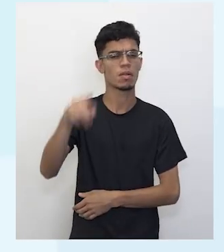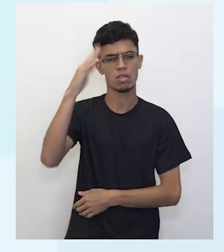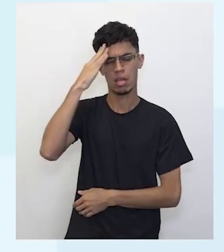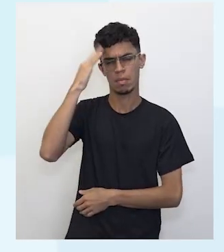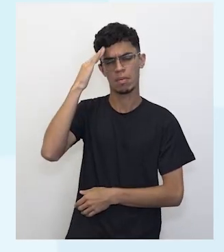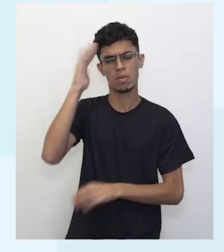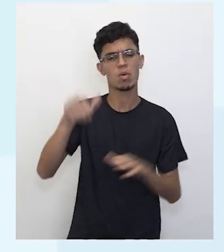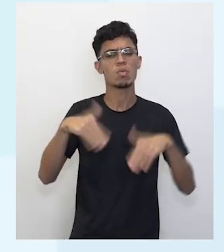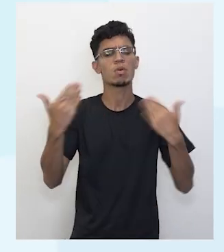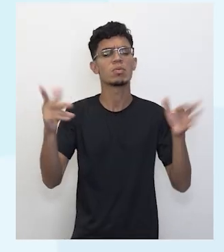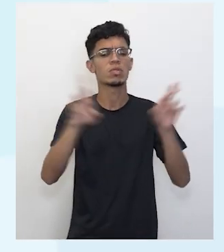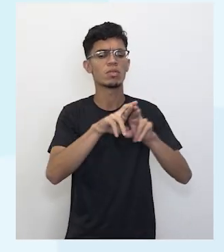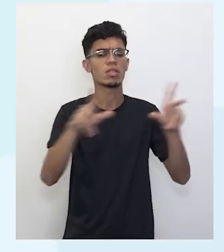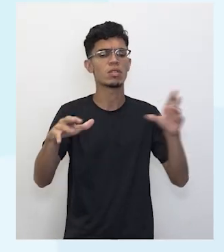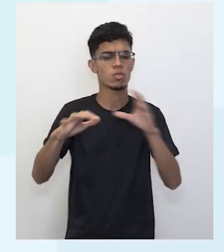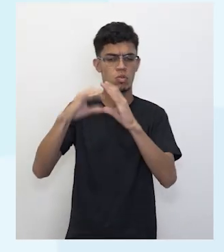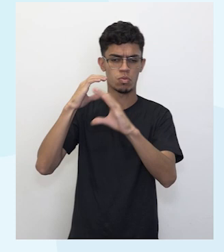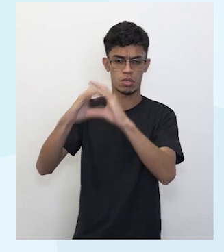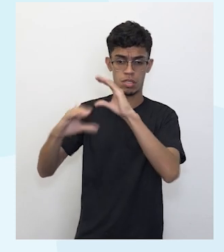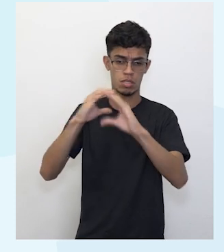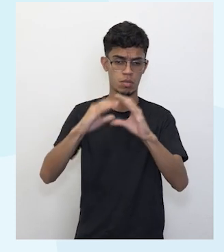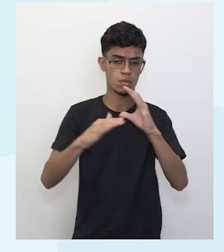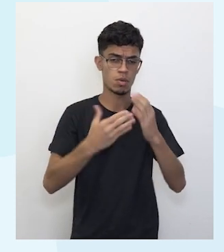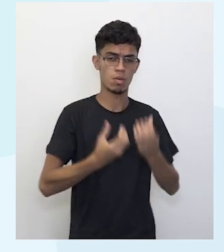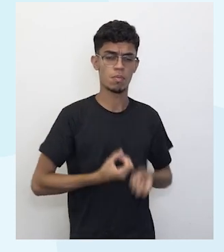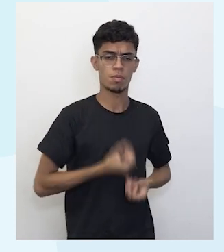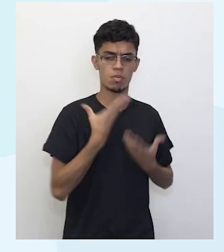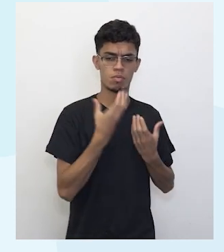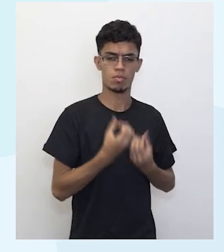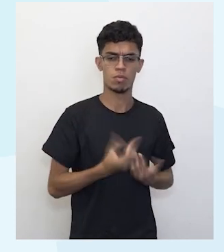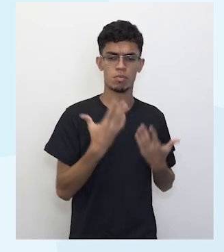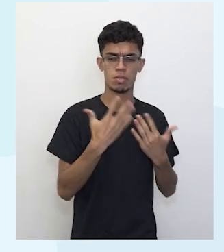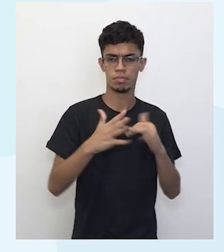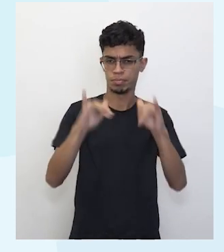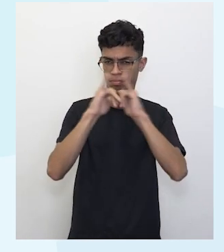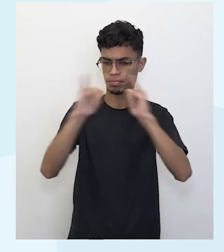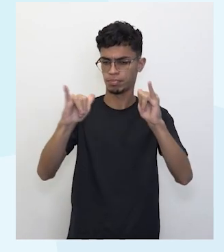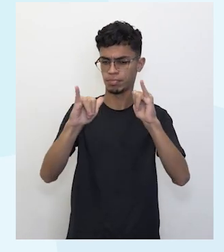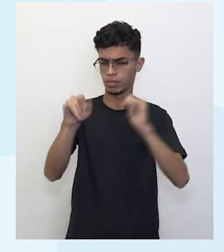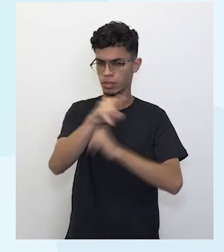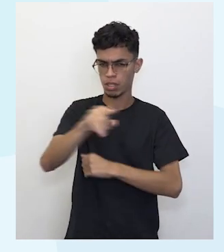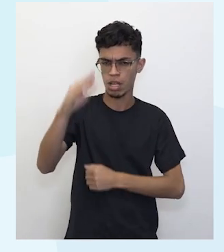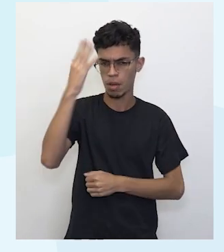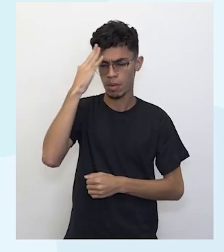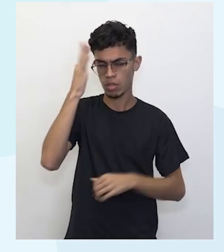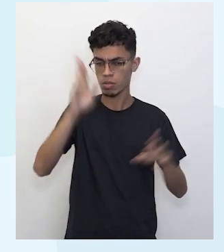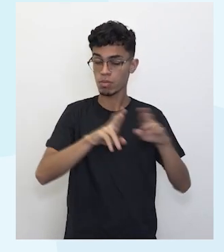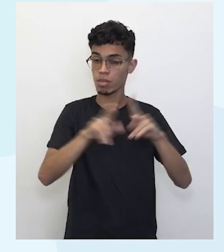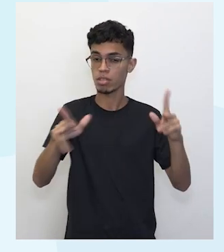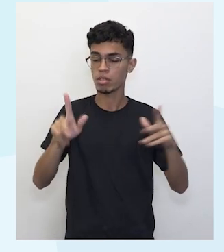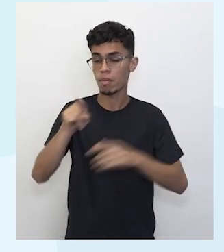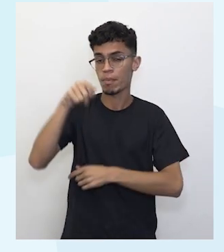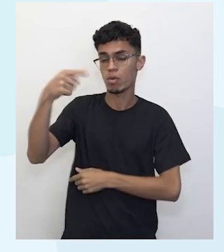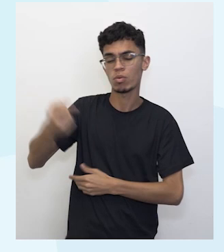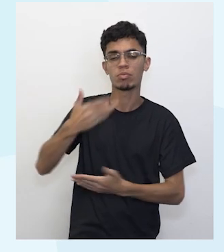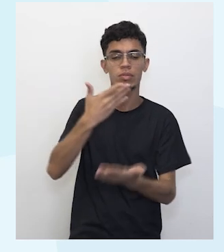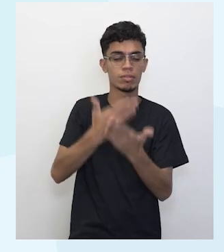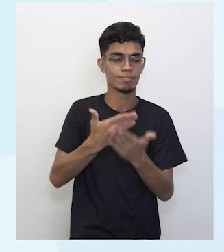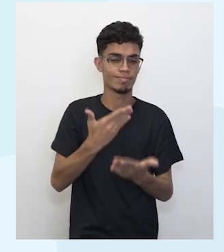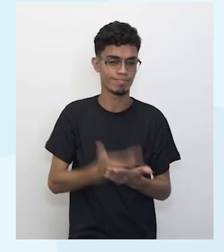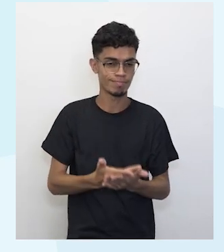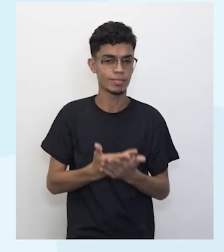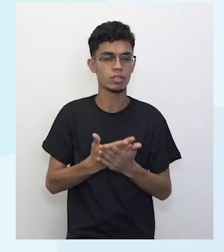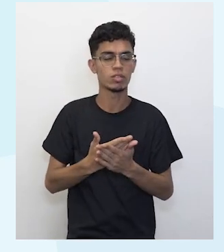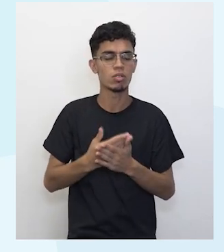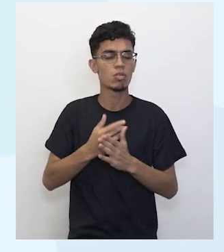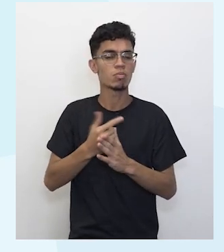a diferença entre comunicação, informação e notícia? Nós vamos ver na próxima aula como tudo que